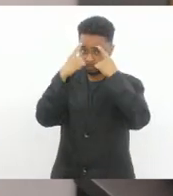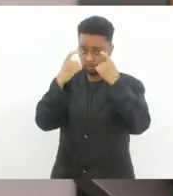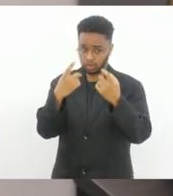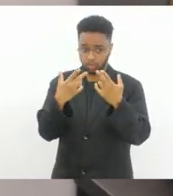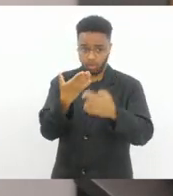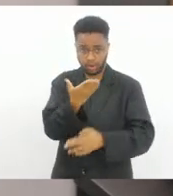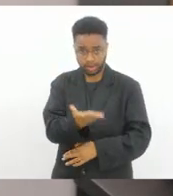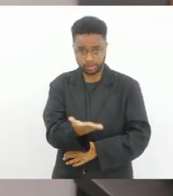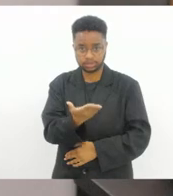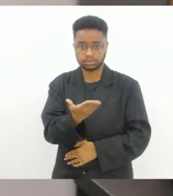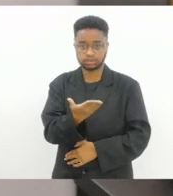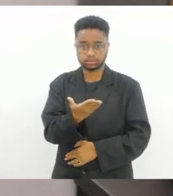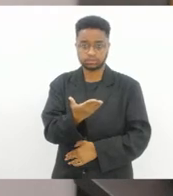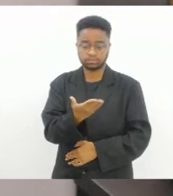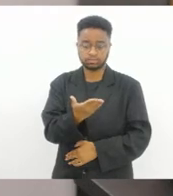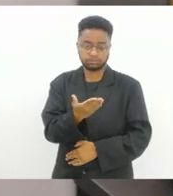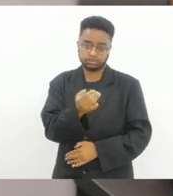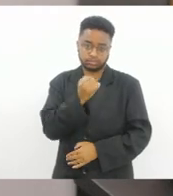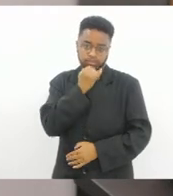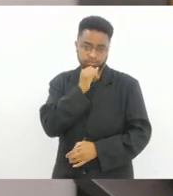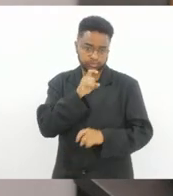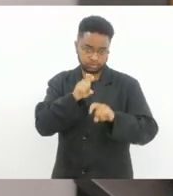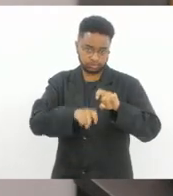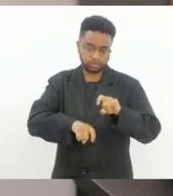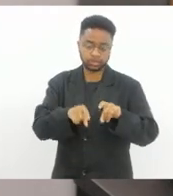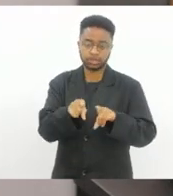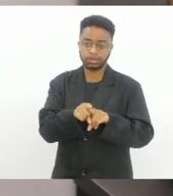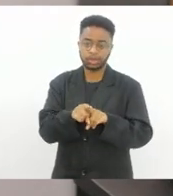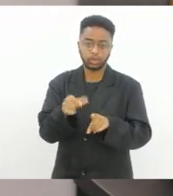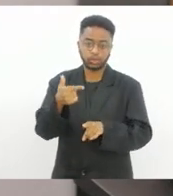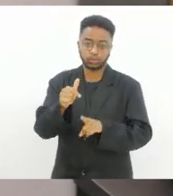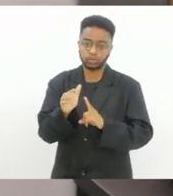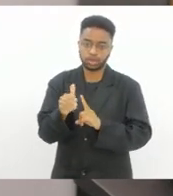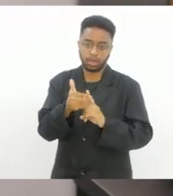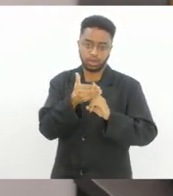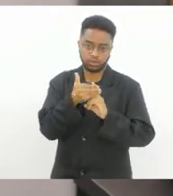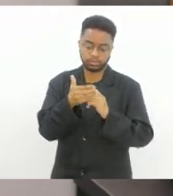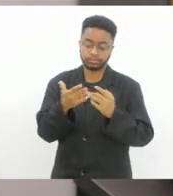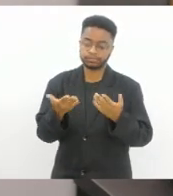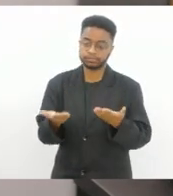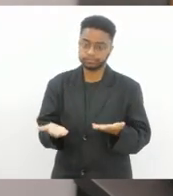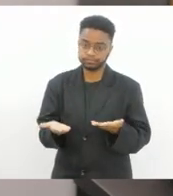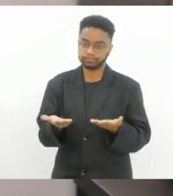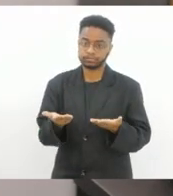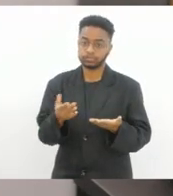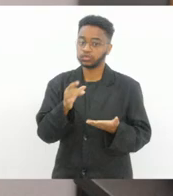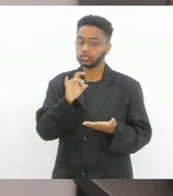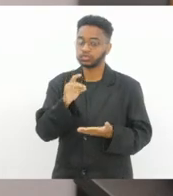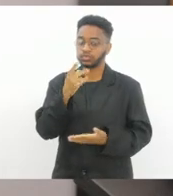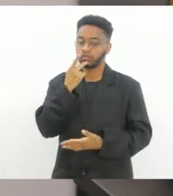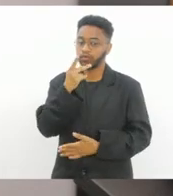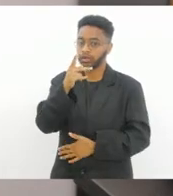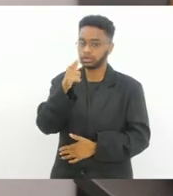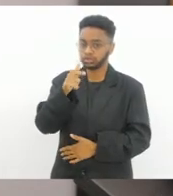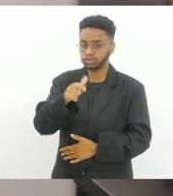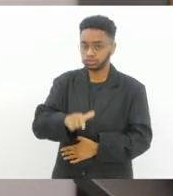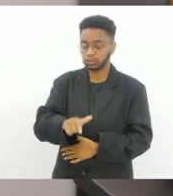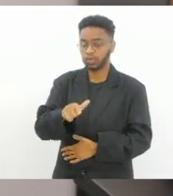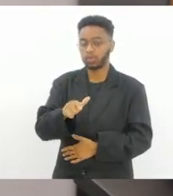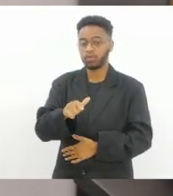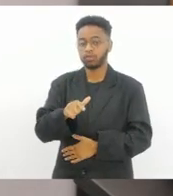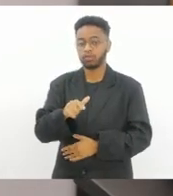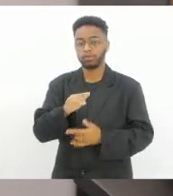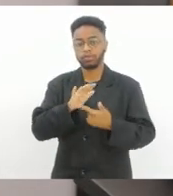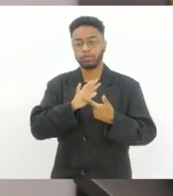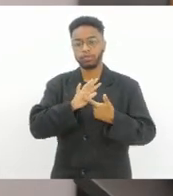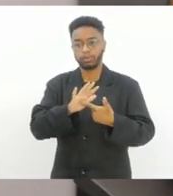esta, da violência sexual, também não tem este acolhimento. Então, só reforçando, né, a fala de todas